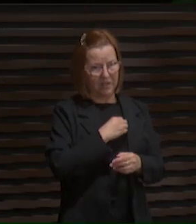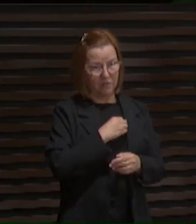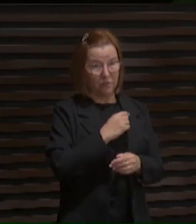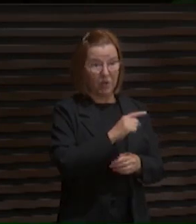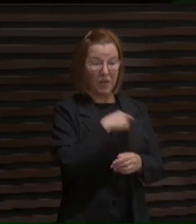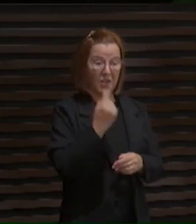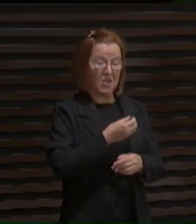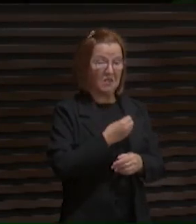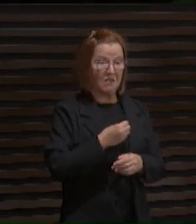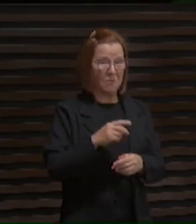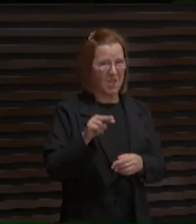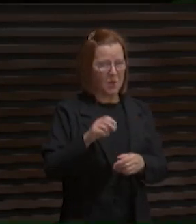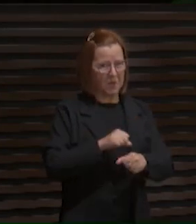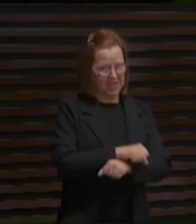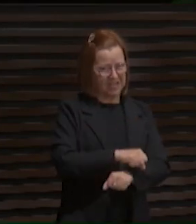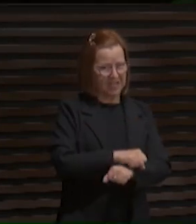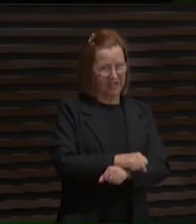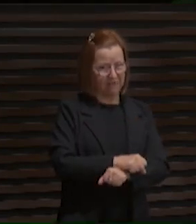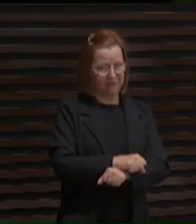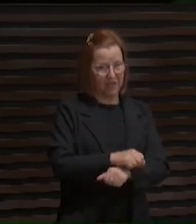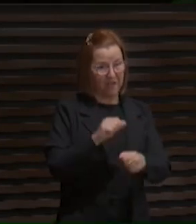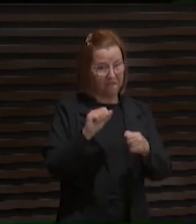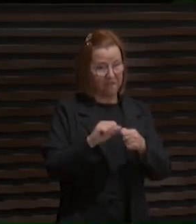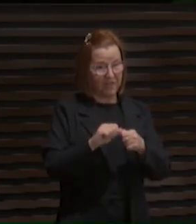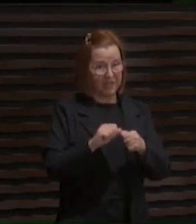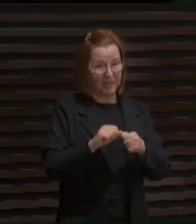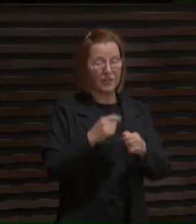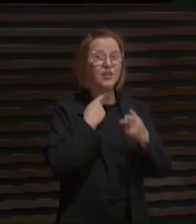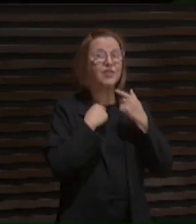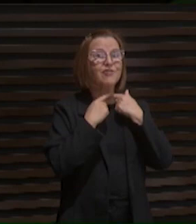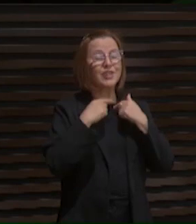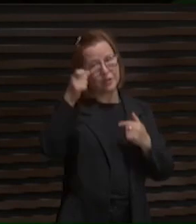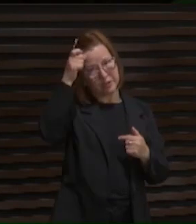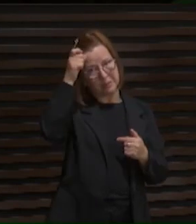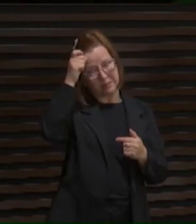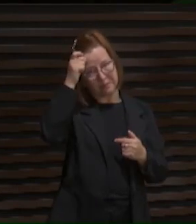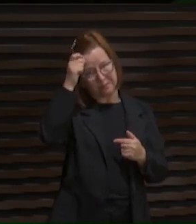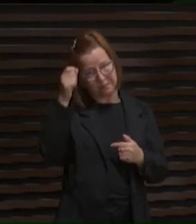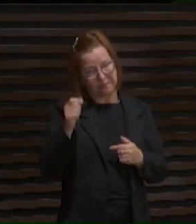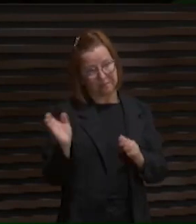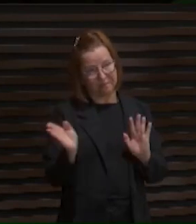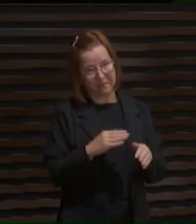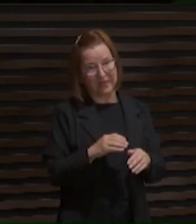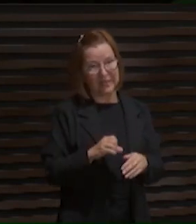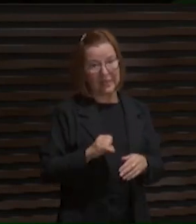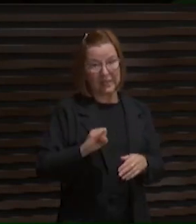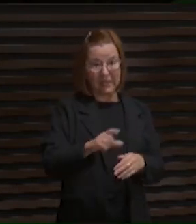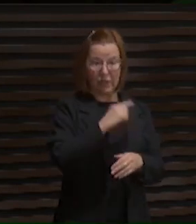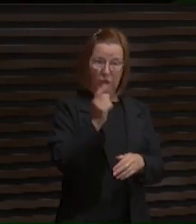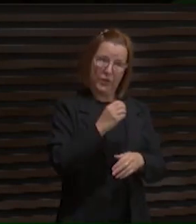Senhor. Toda vez que a gente peca, é porque a gente já permitiu que o pecado reinasse sobre